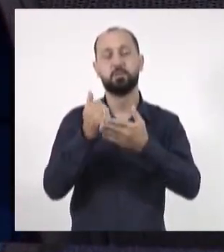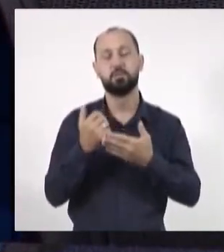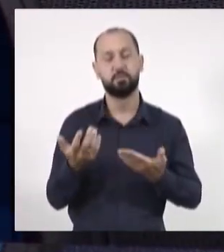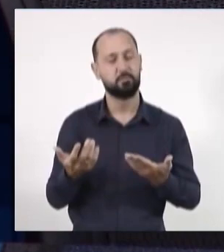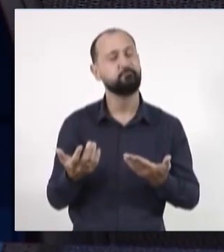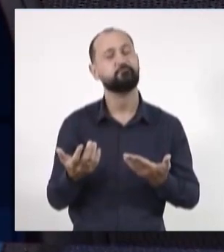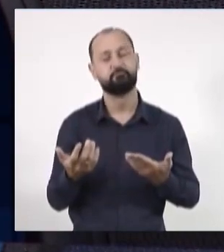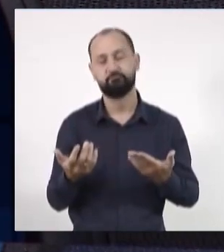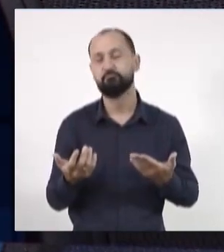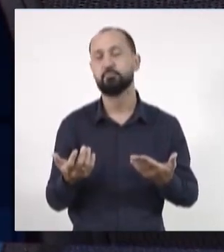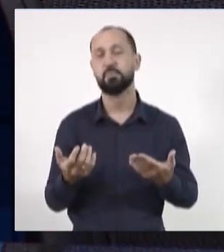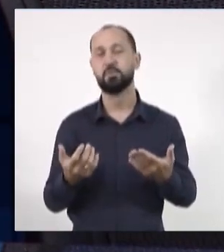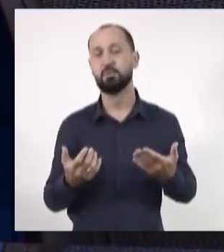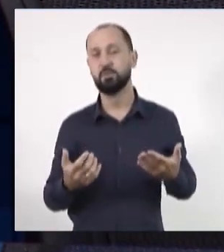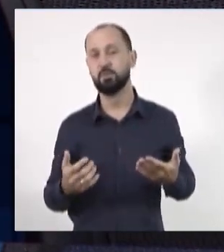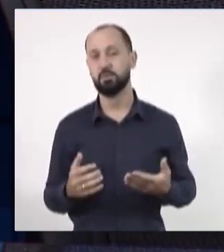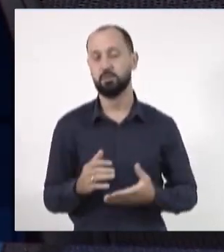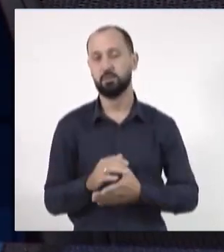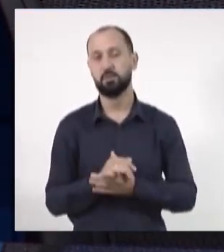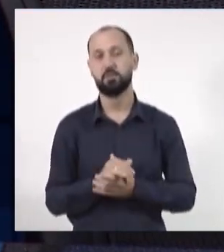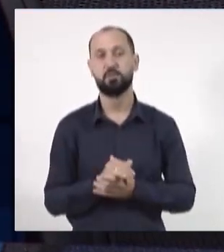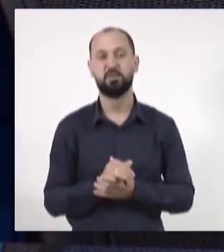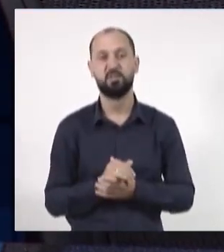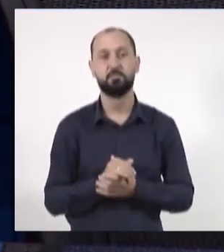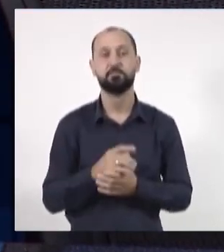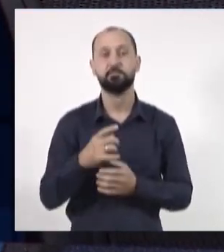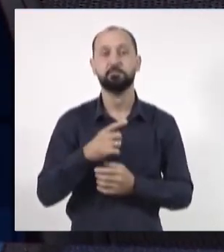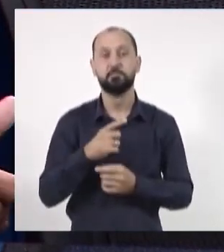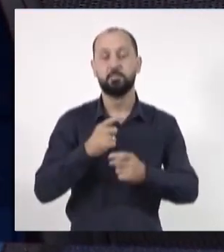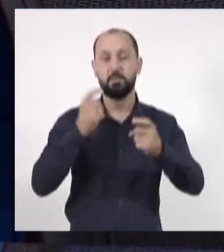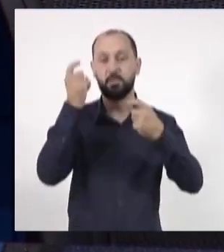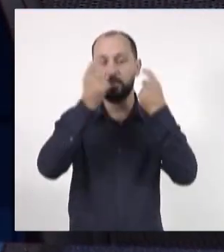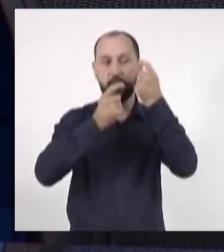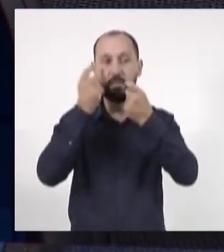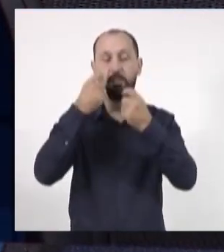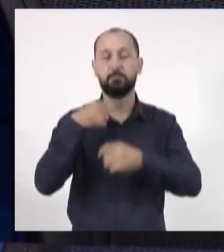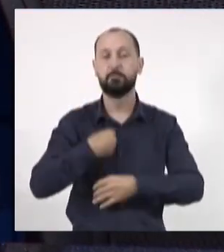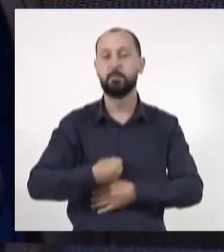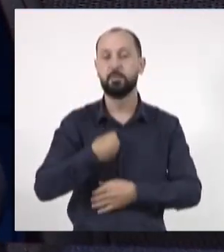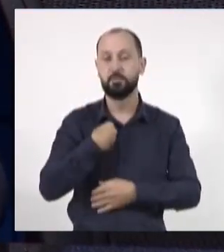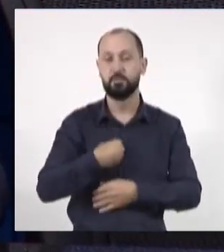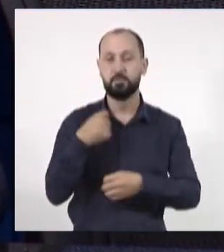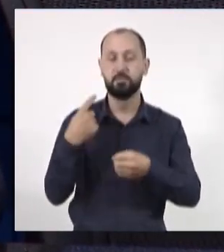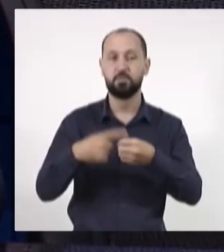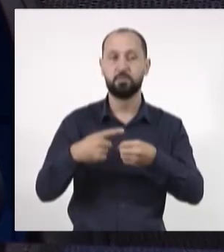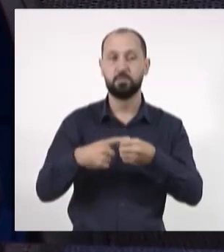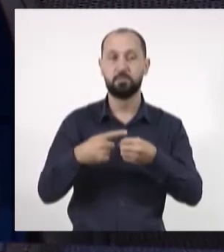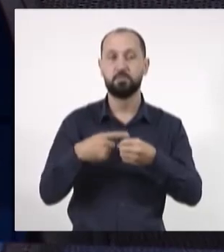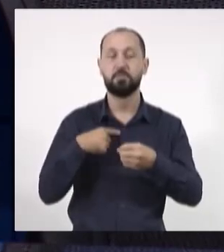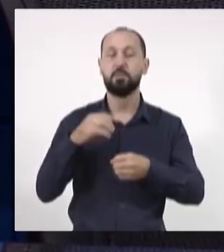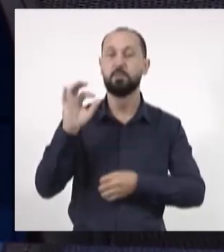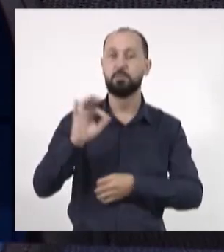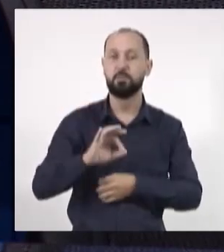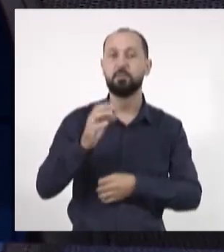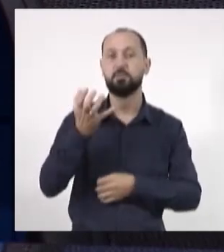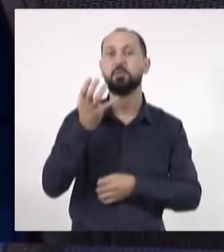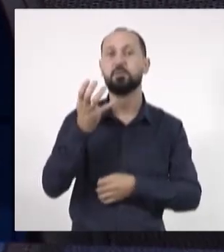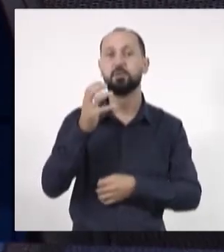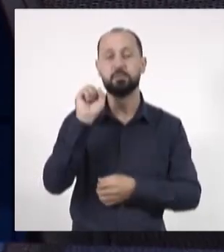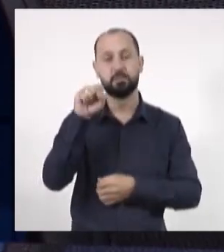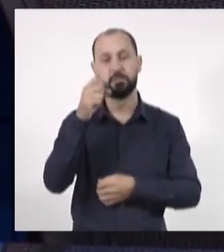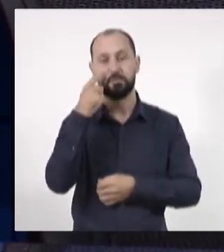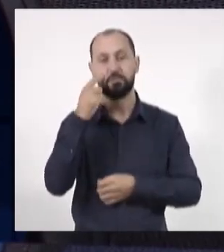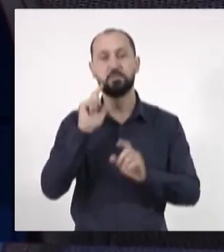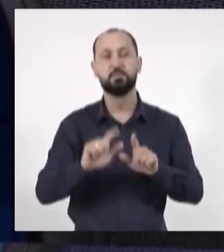custear. Então, são preocupações, maior participação dos municípios no bolo tributário, a gente quer isso, a gente